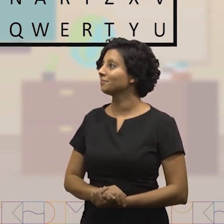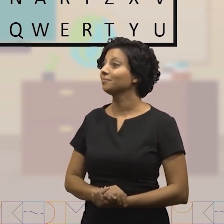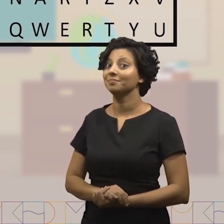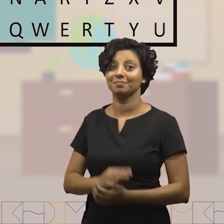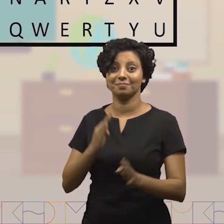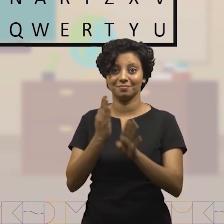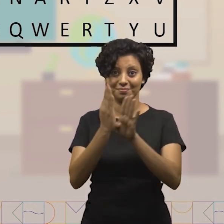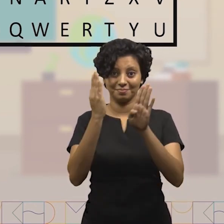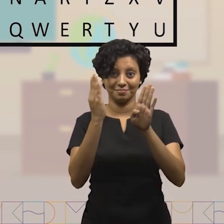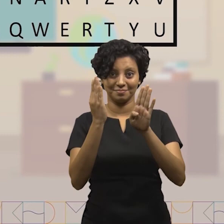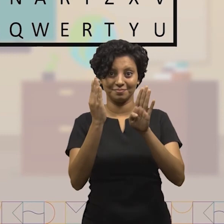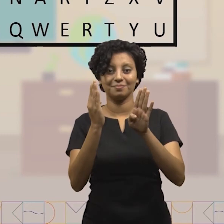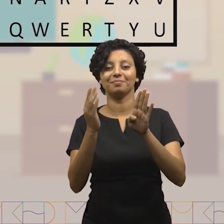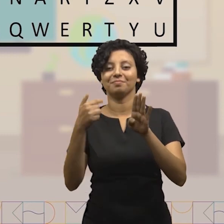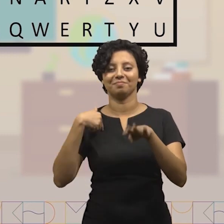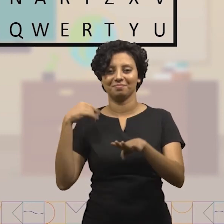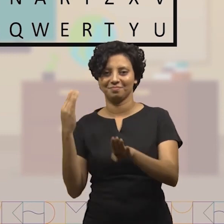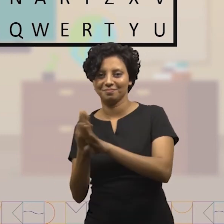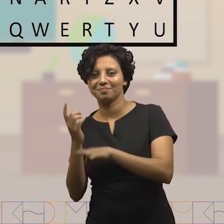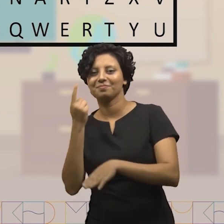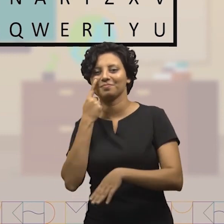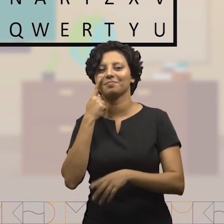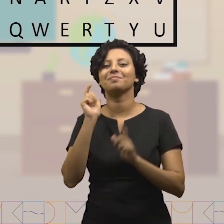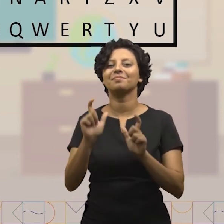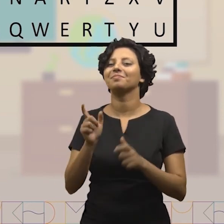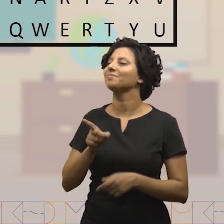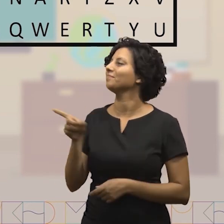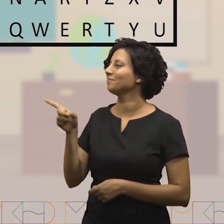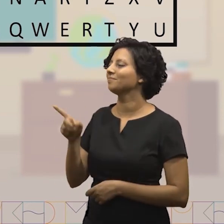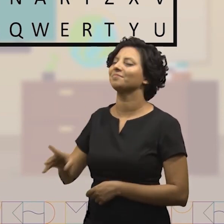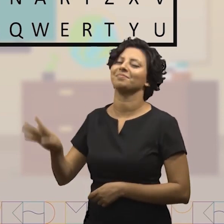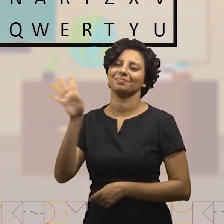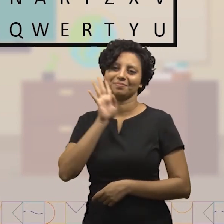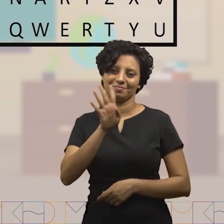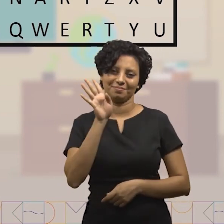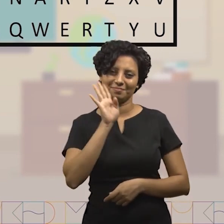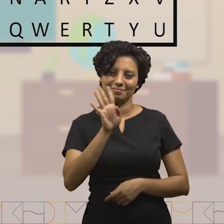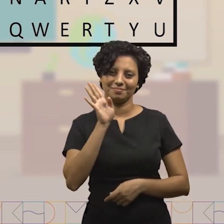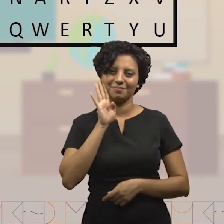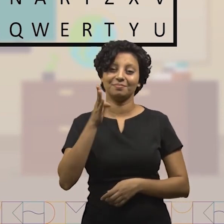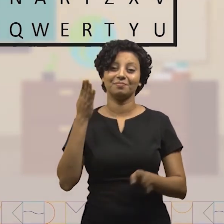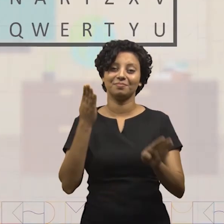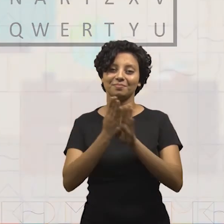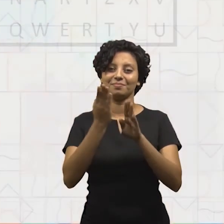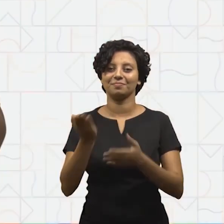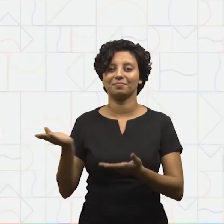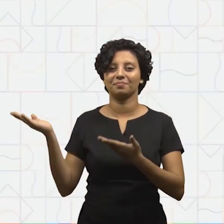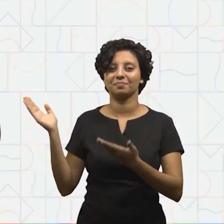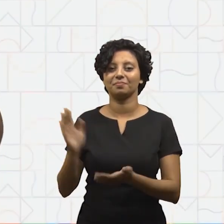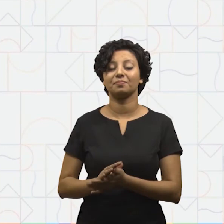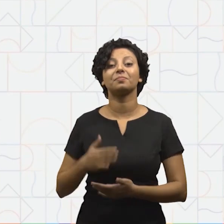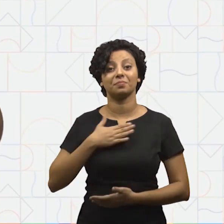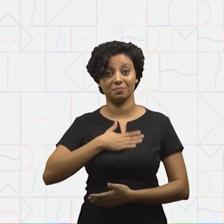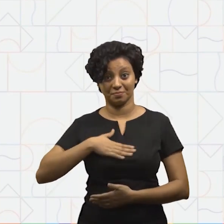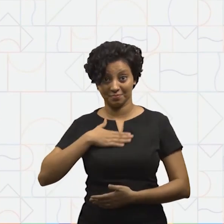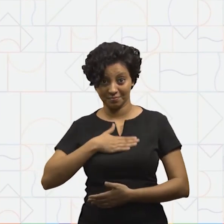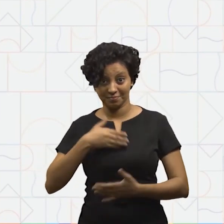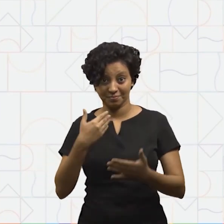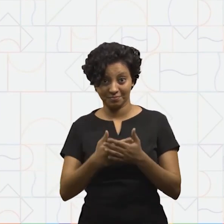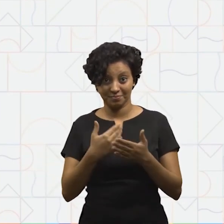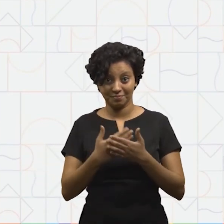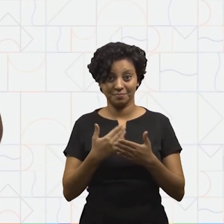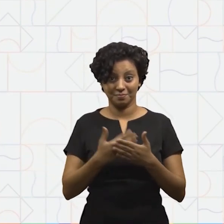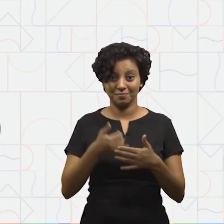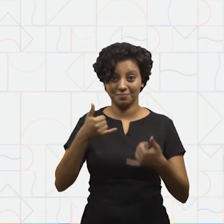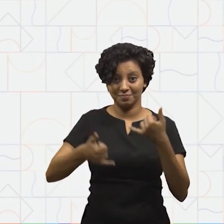Achou? Eu achei. Vamos ver onde está? Aí, alvéolos. Gostou? Se